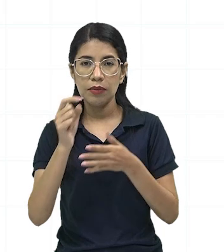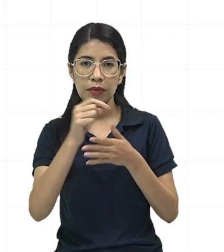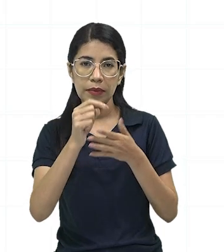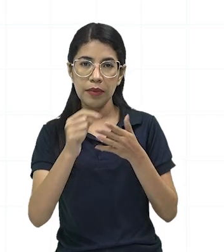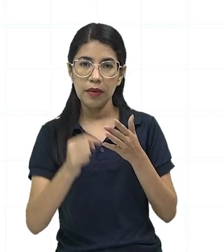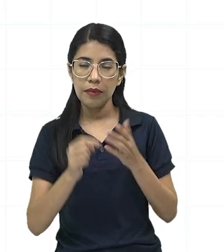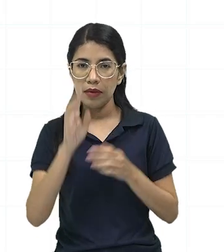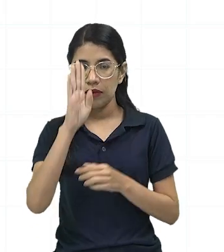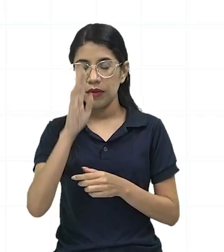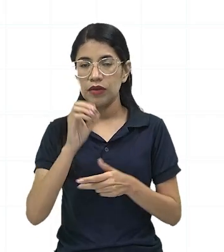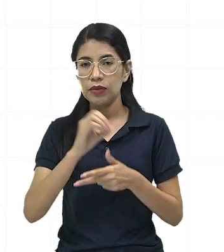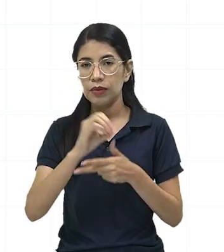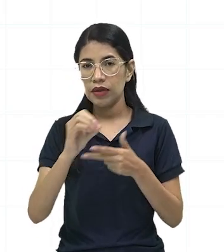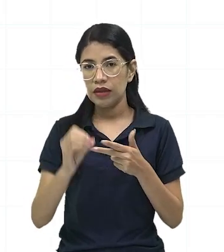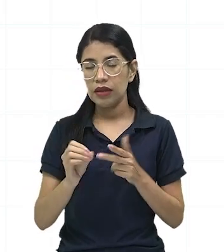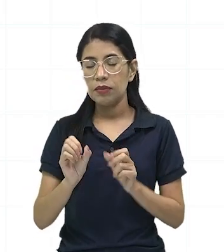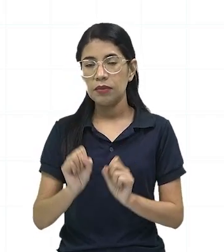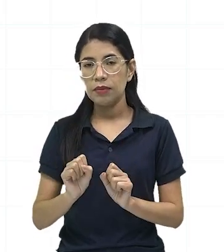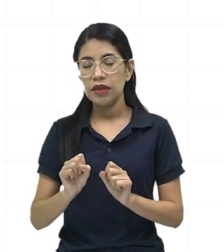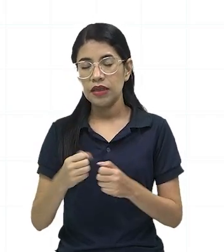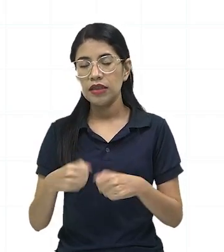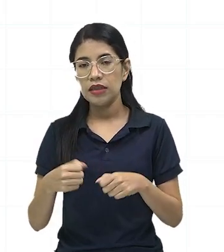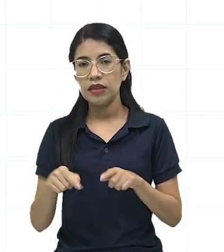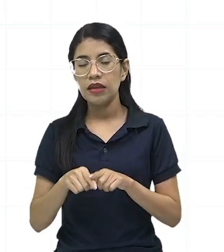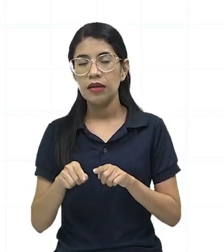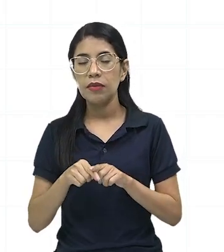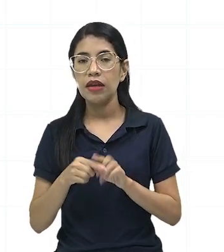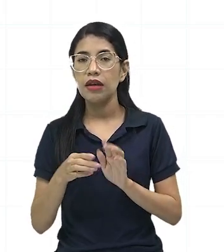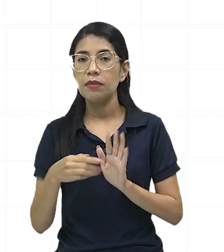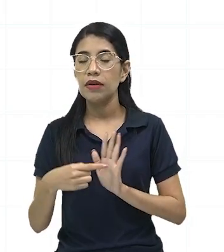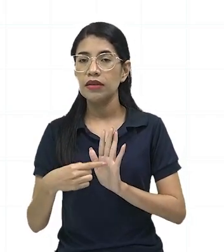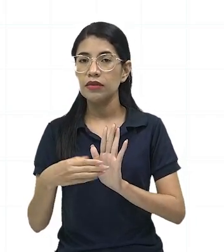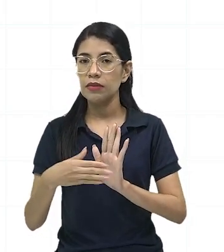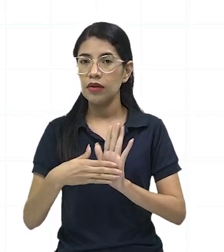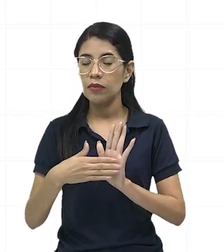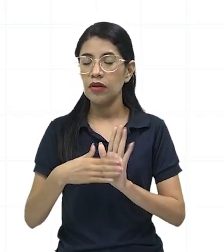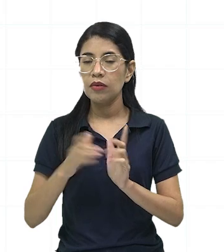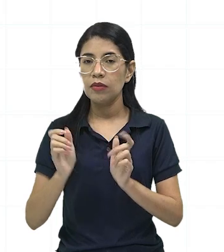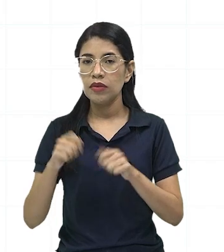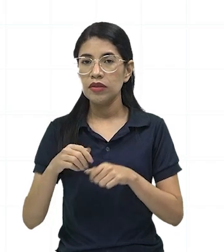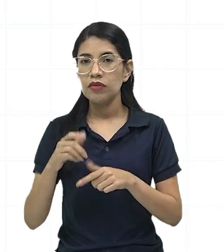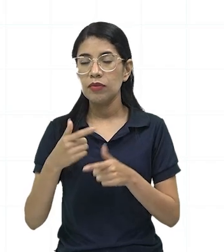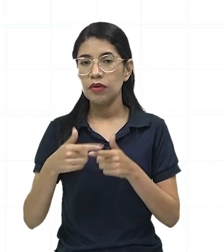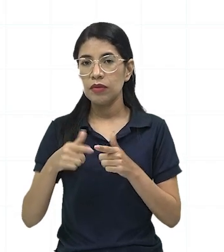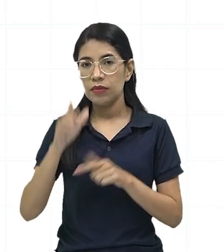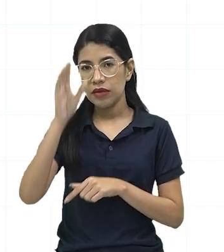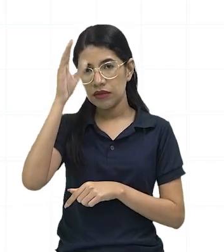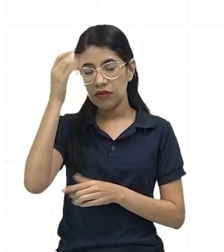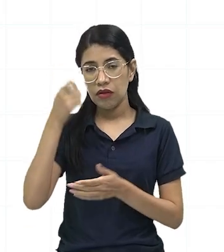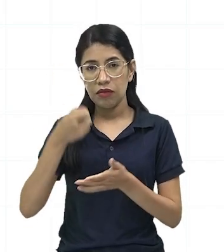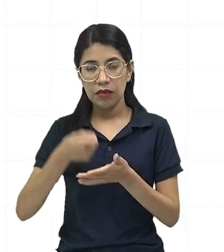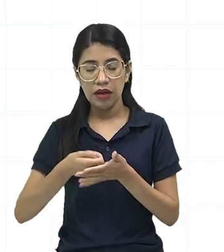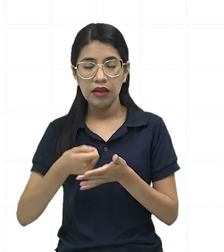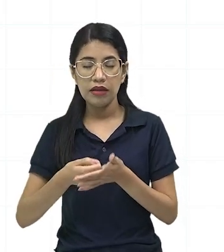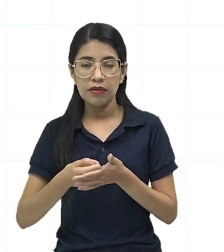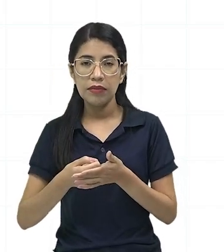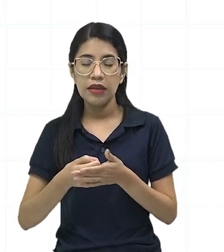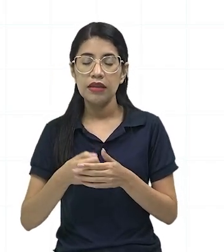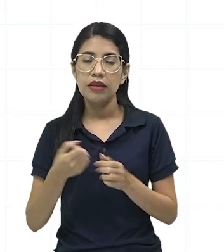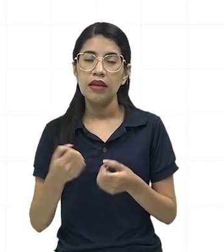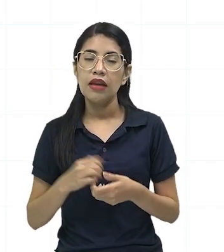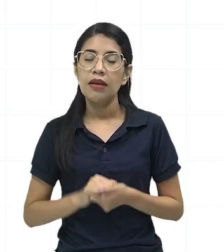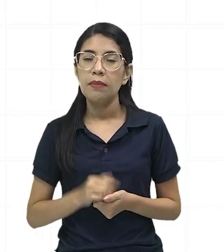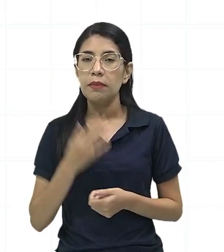Numa redação do Enem, você também precisa criar uma proposta, uma solução para aquele problema. É obrigatório, geralmente se pede lá, crie